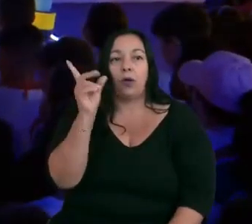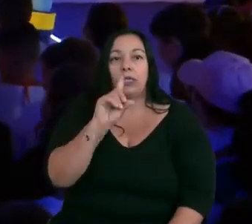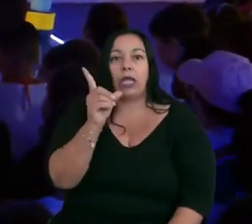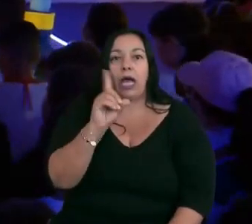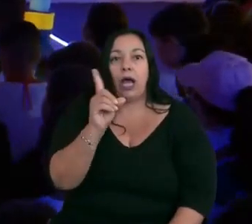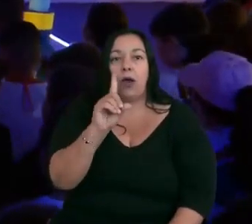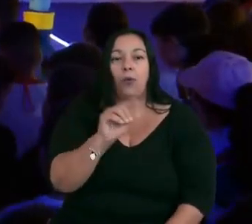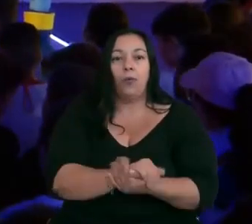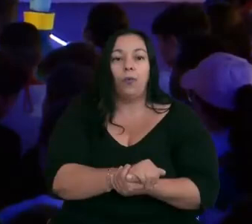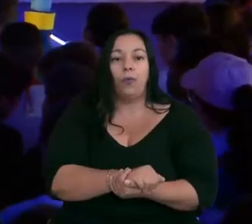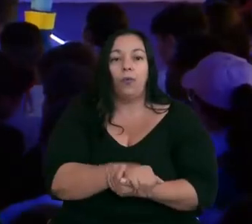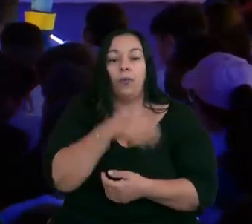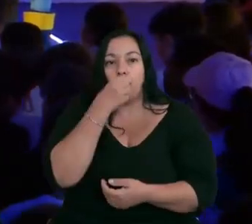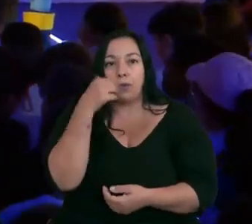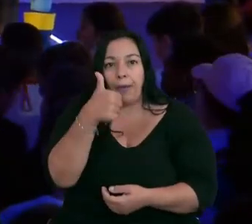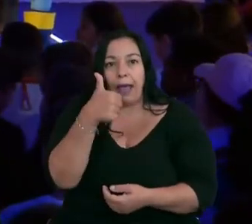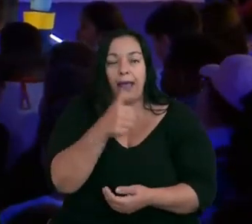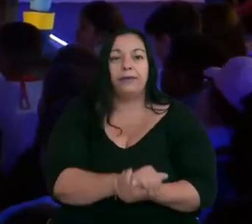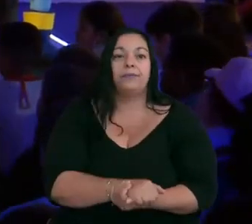Muito bem!